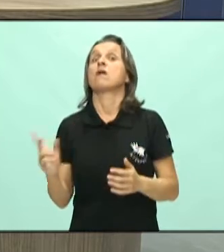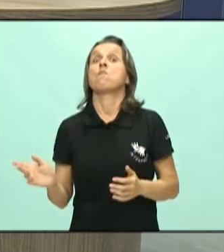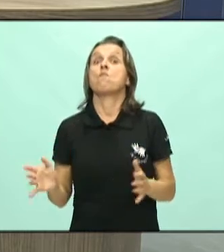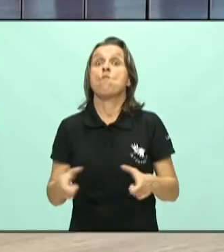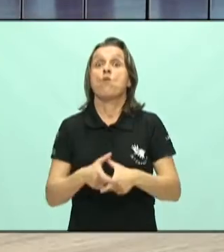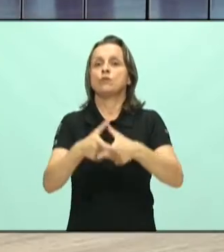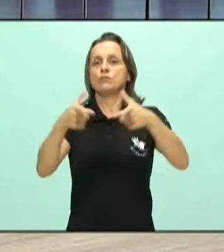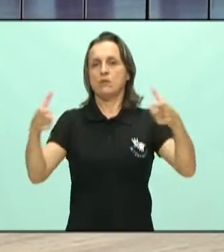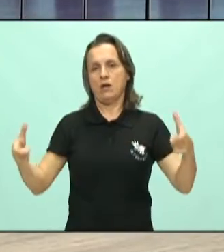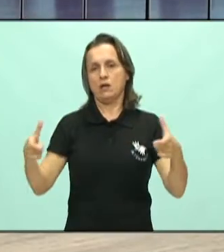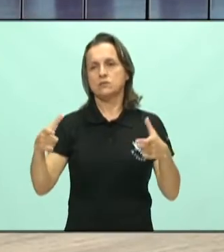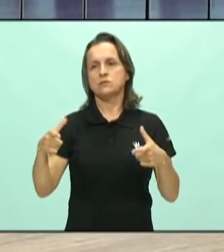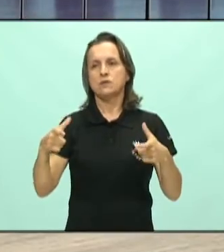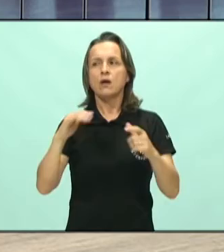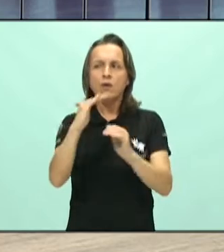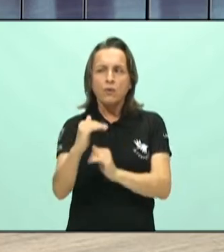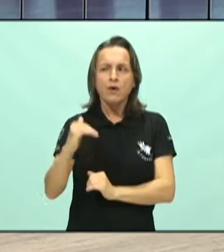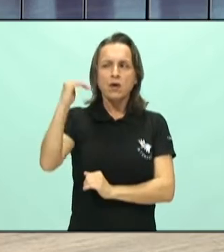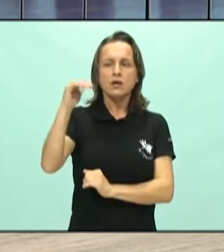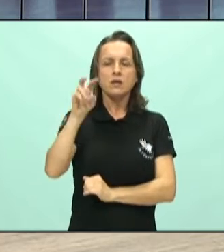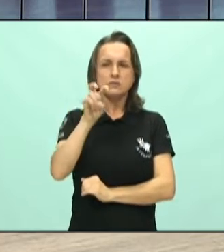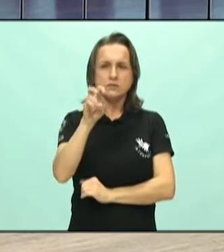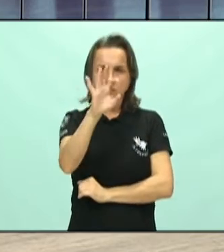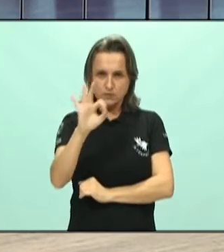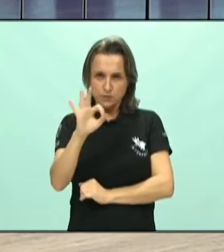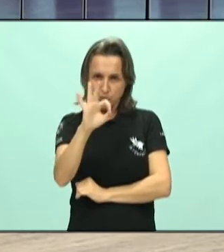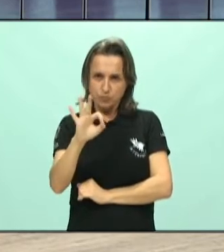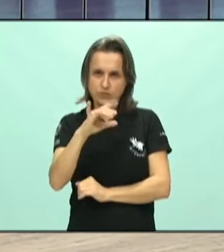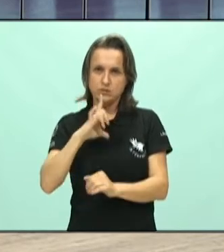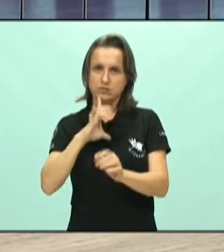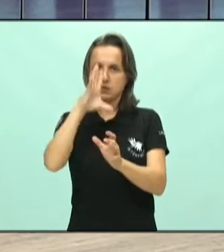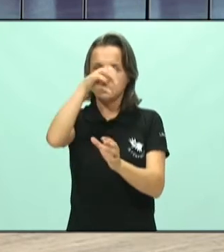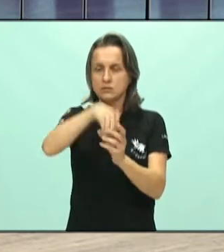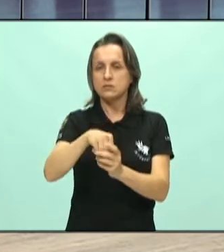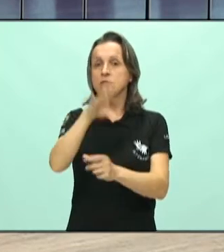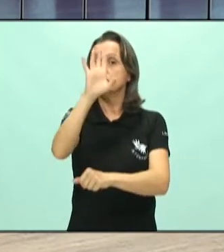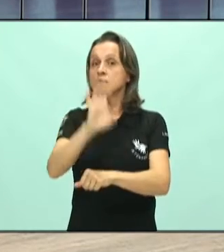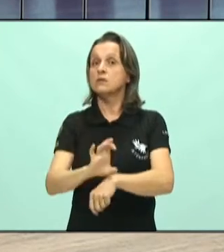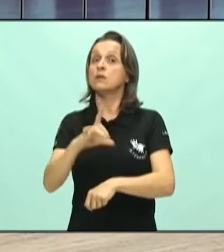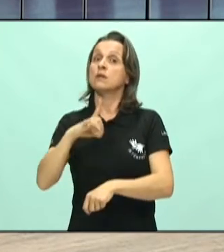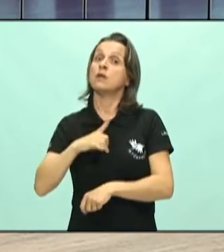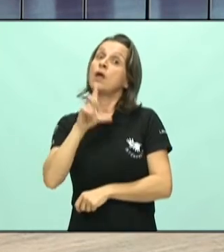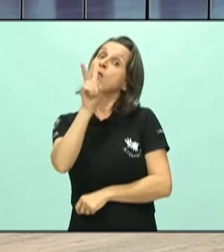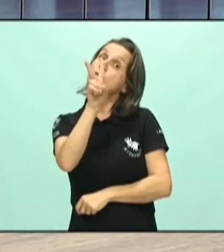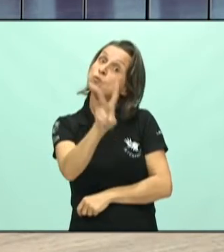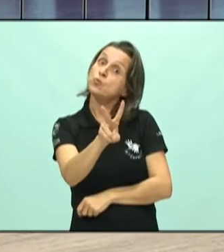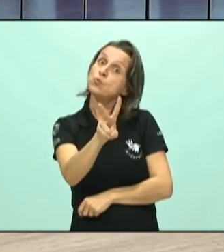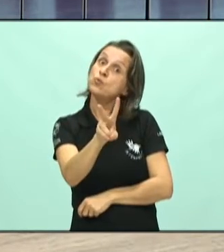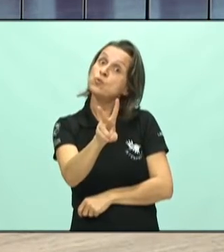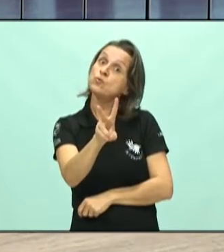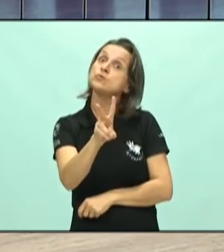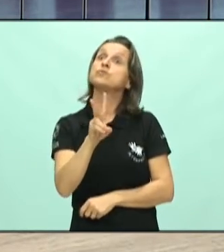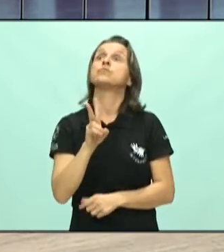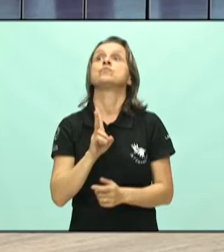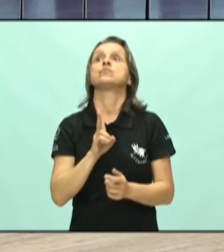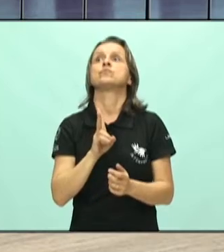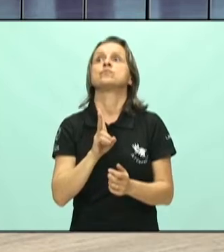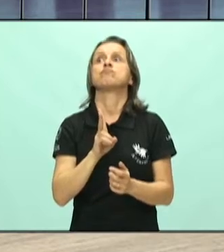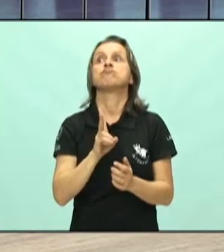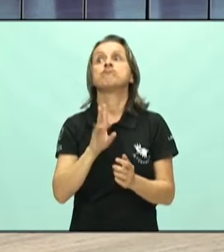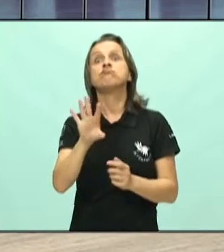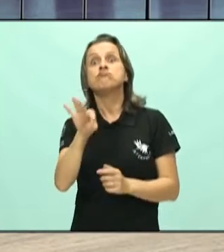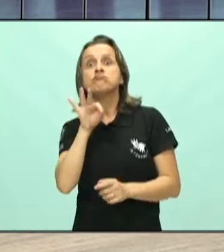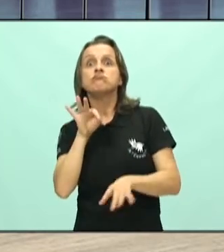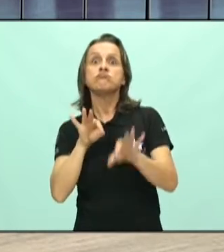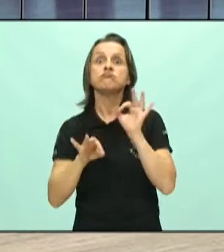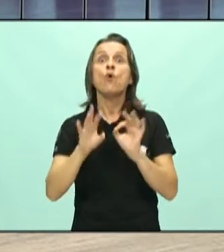nós teríamos aqui dentro do estado, tem duas soluções. Ou a carga sai daqui, ou todos da